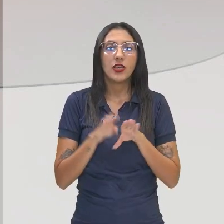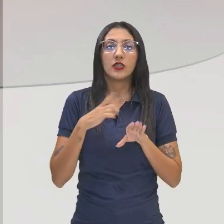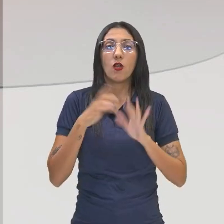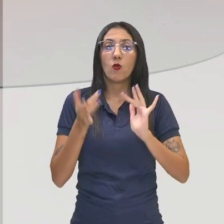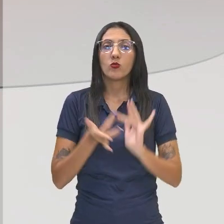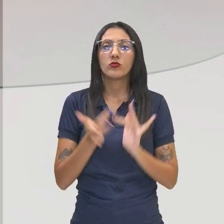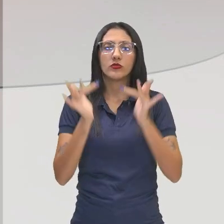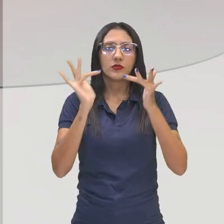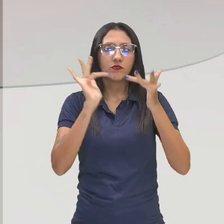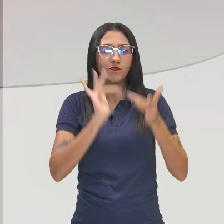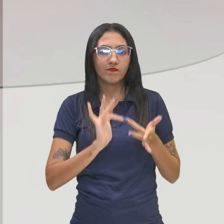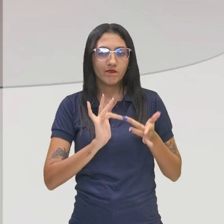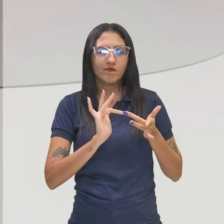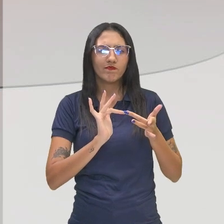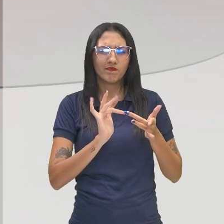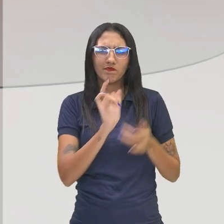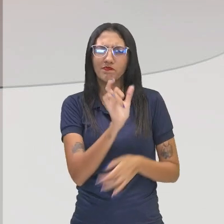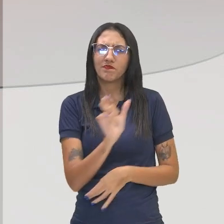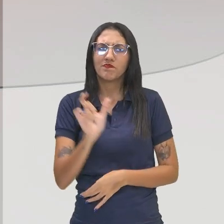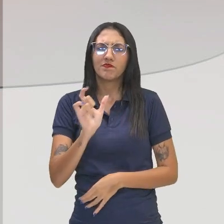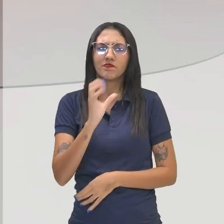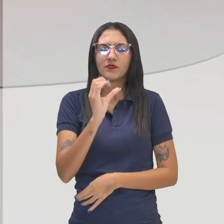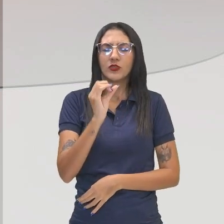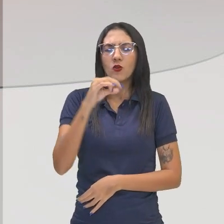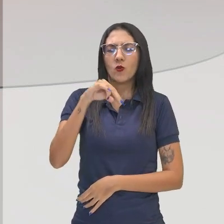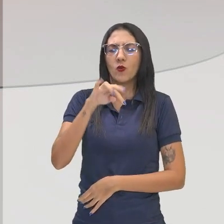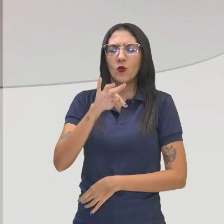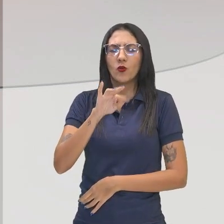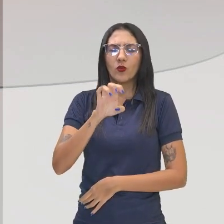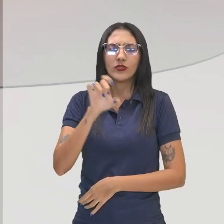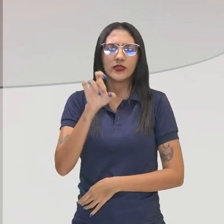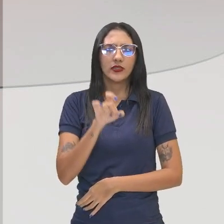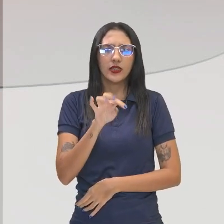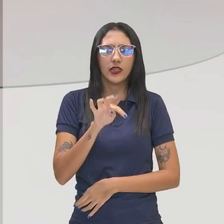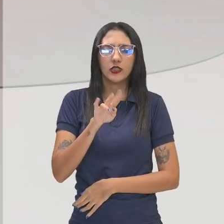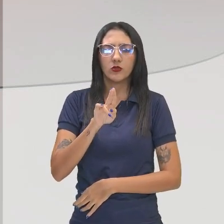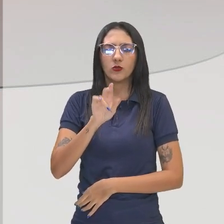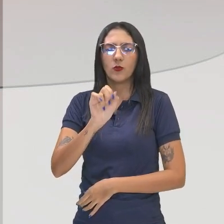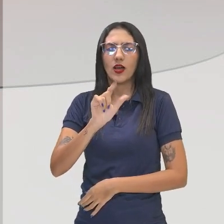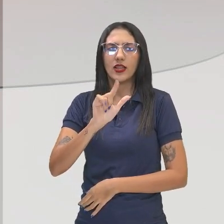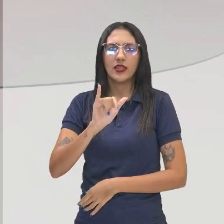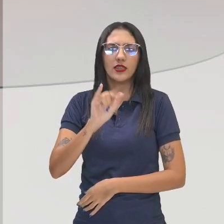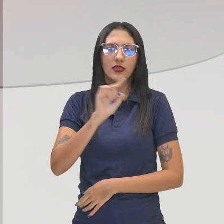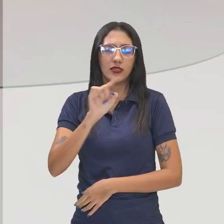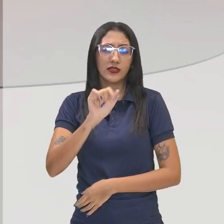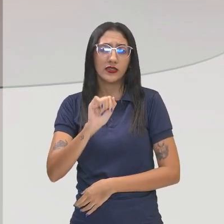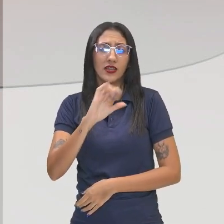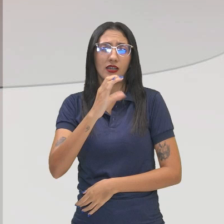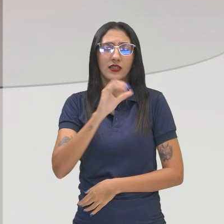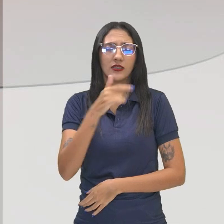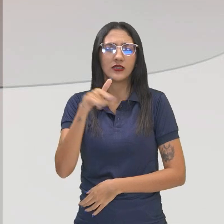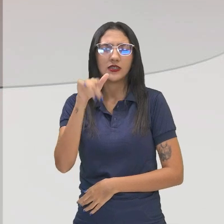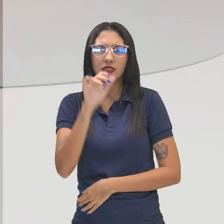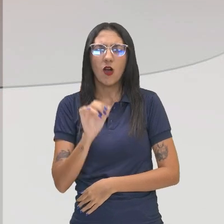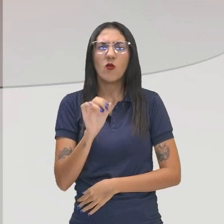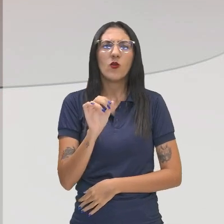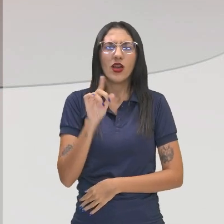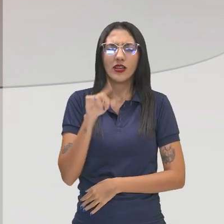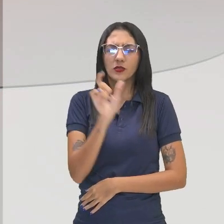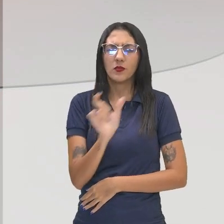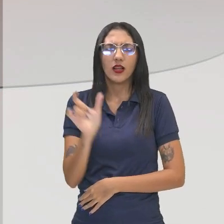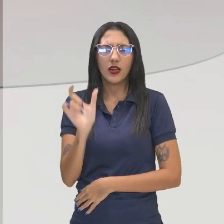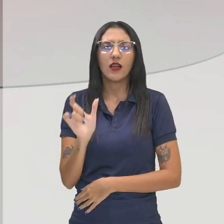só, essa palavrinha, ela é especial, esse termo ele é especial para a compreensão da